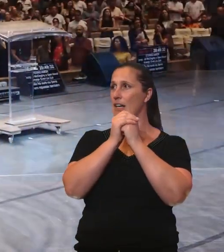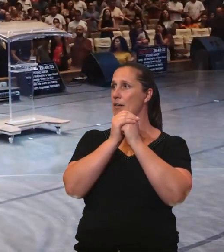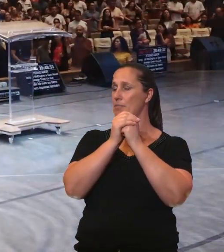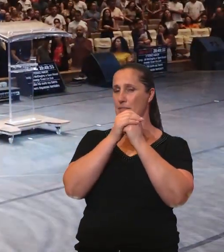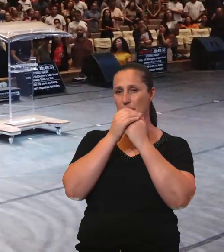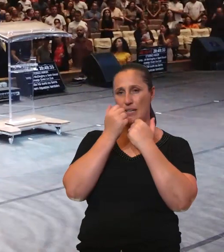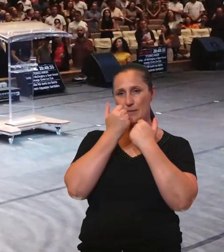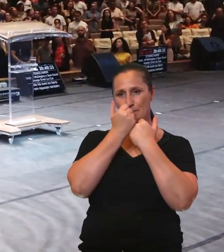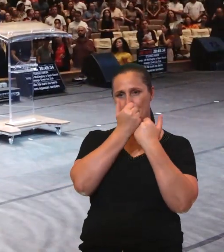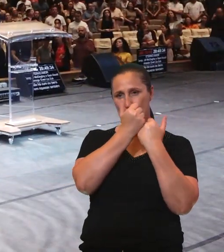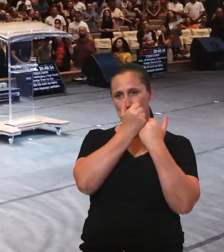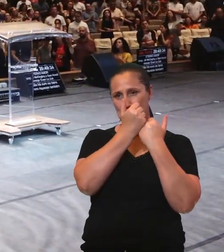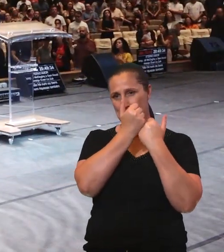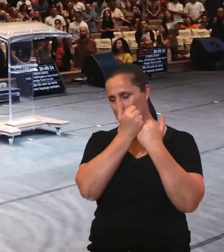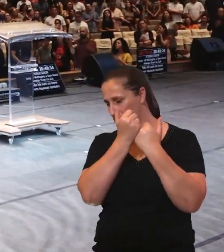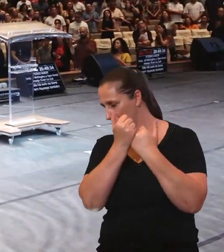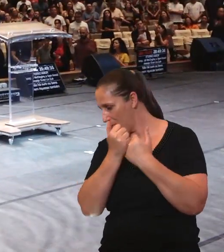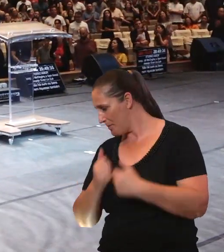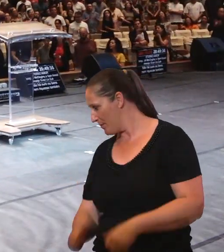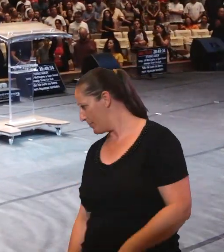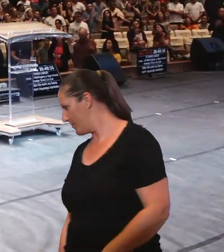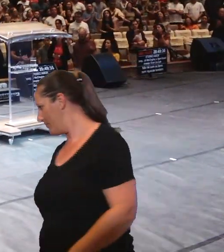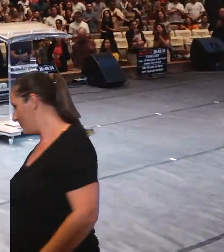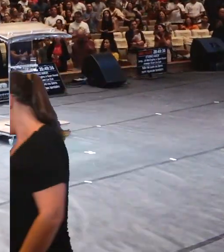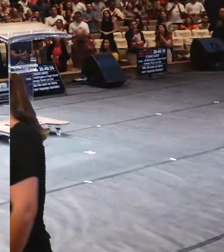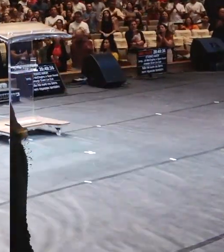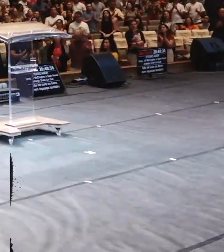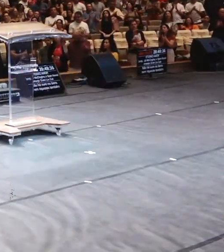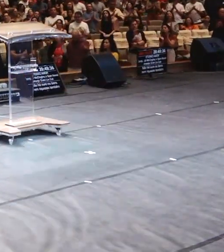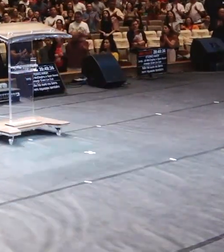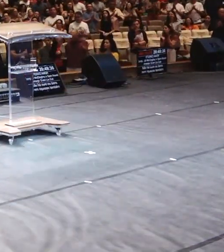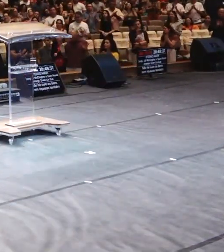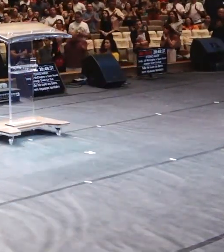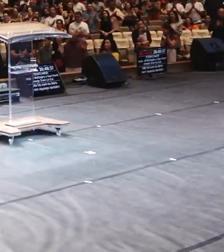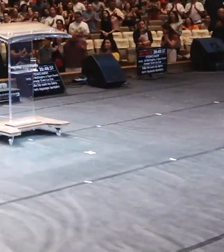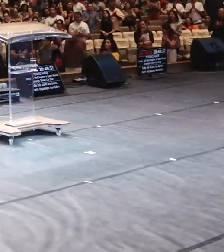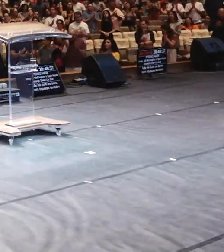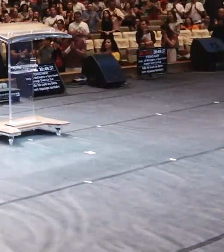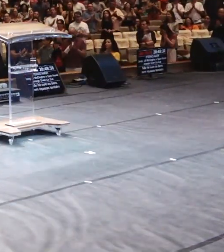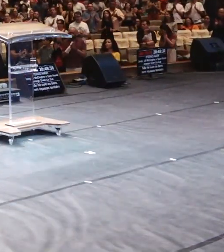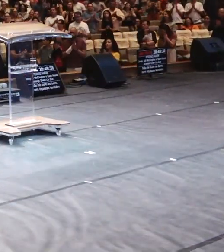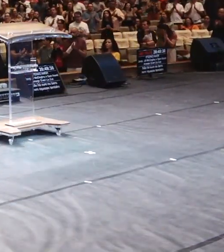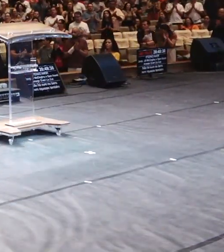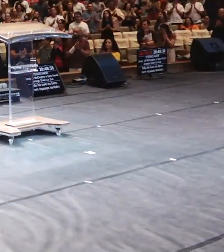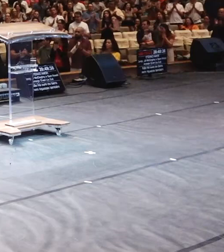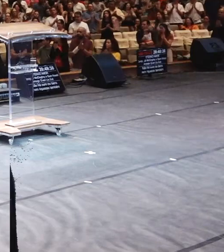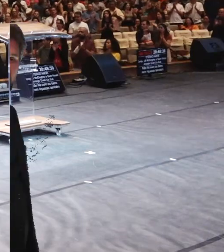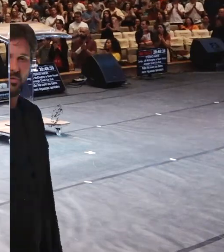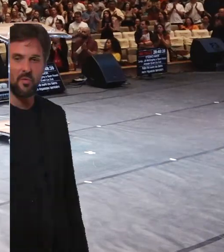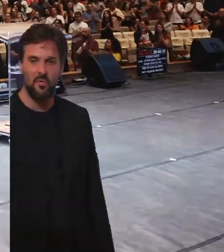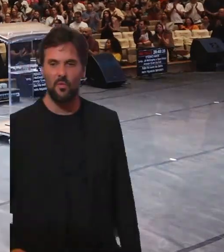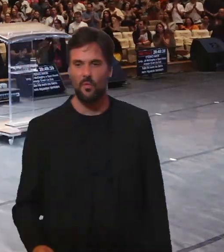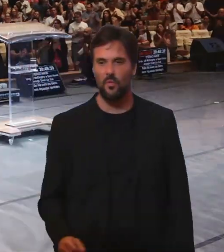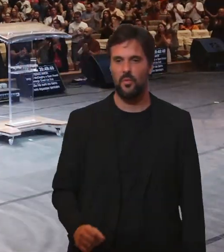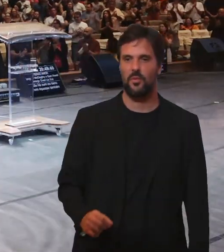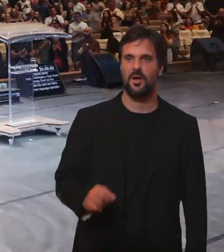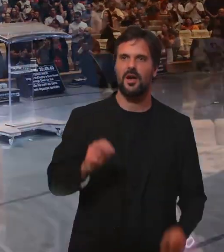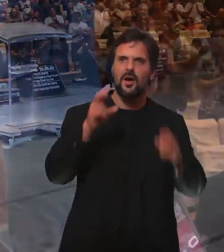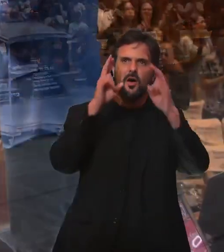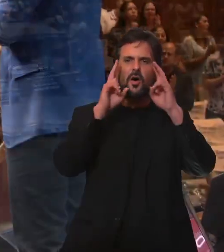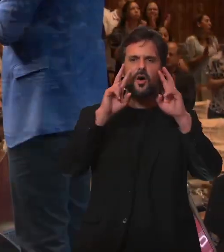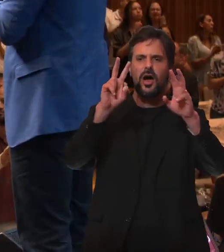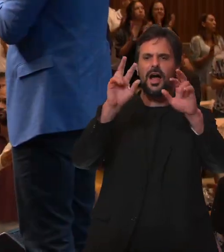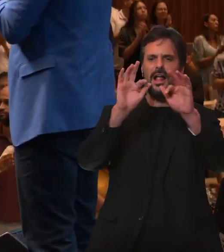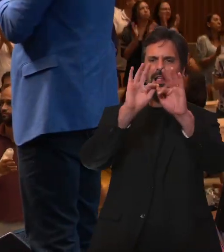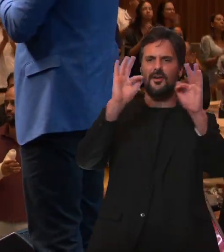Amém, amém, amém. Quero que vocês olhem para trás. Olha a família na fé que vocês estão recebendo. Olha que igreja